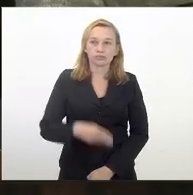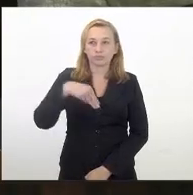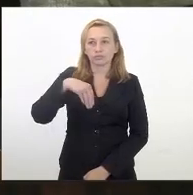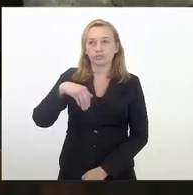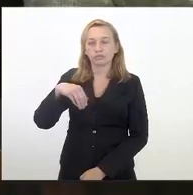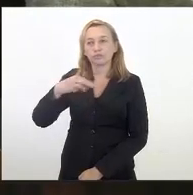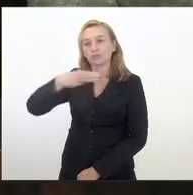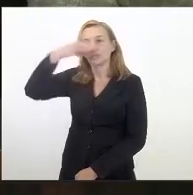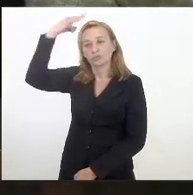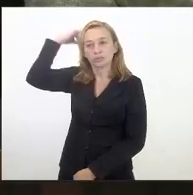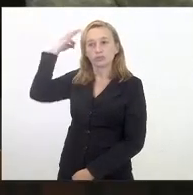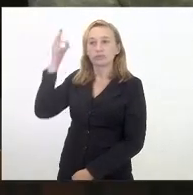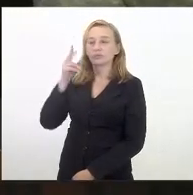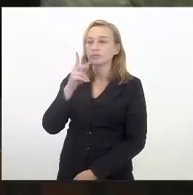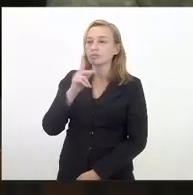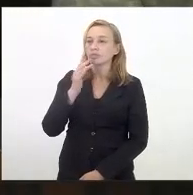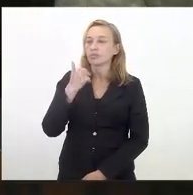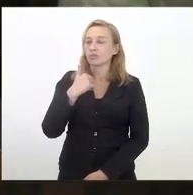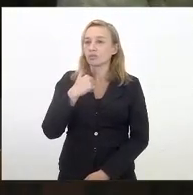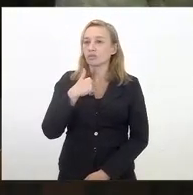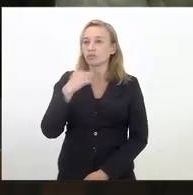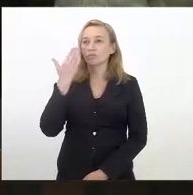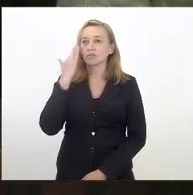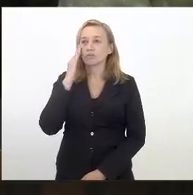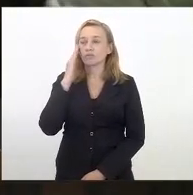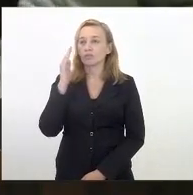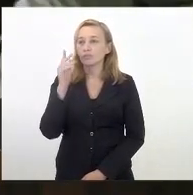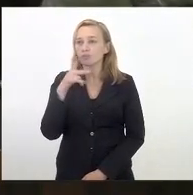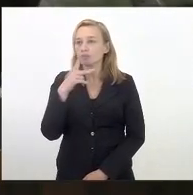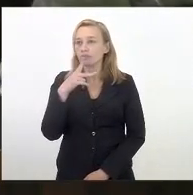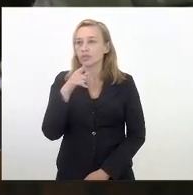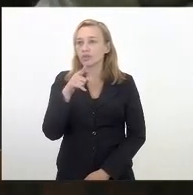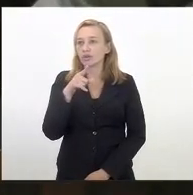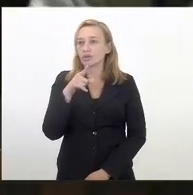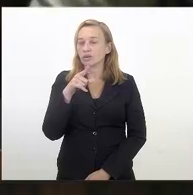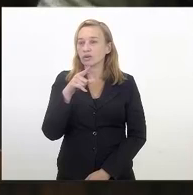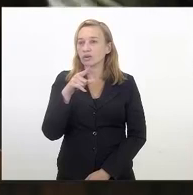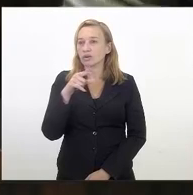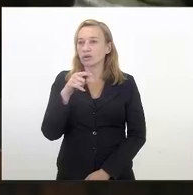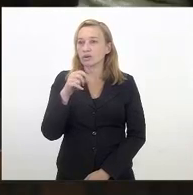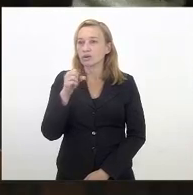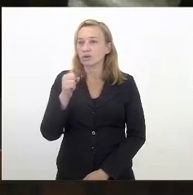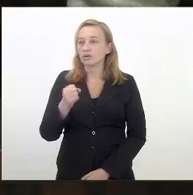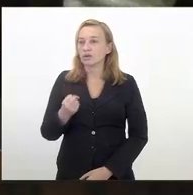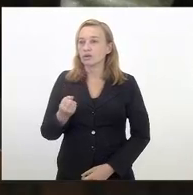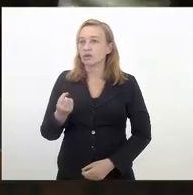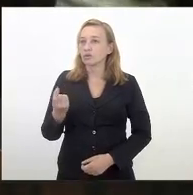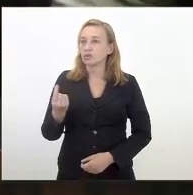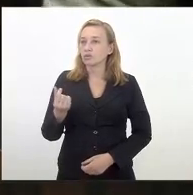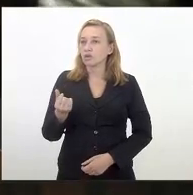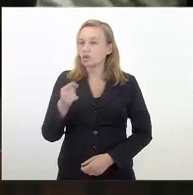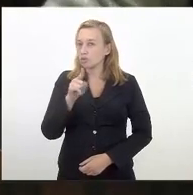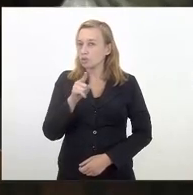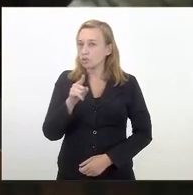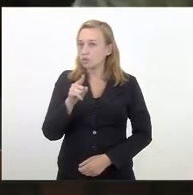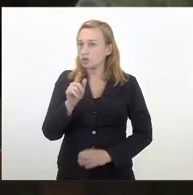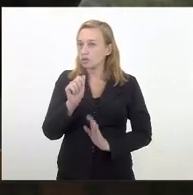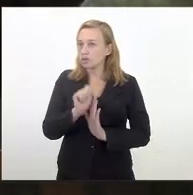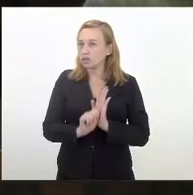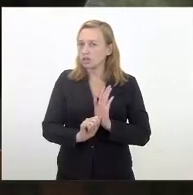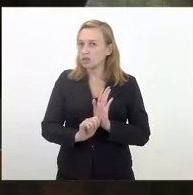Ele excepcionaliza acima doação acima do valor uma redação específica